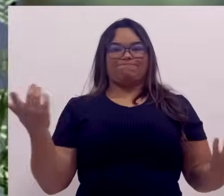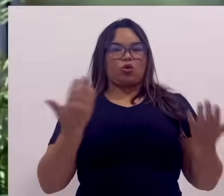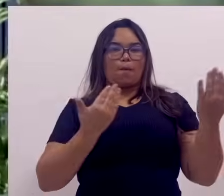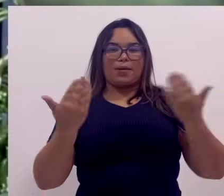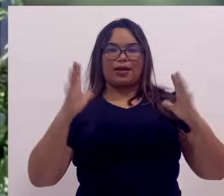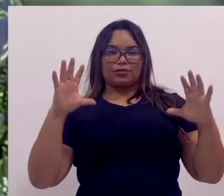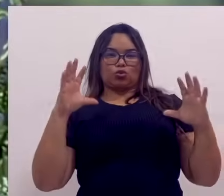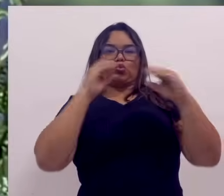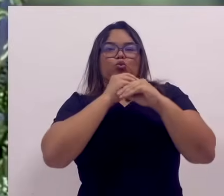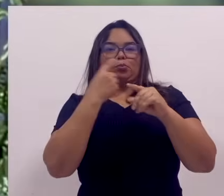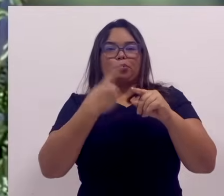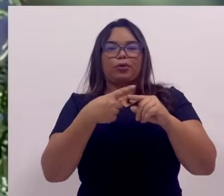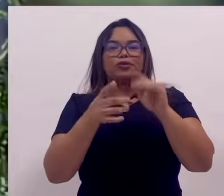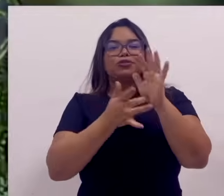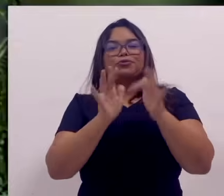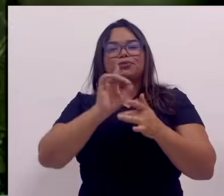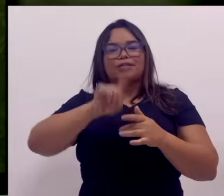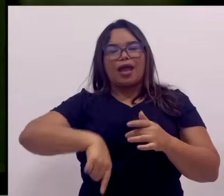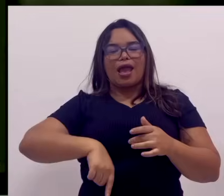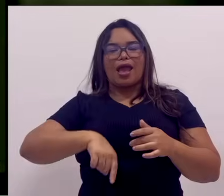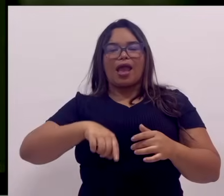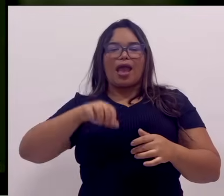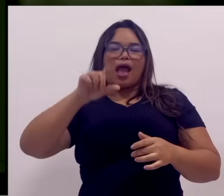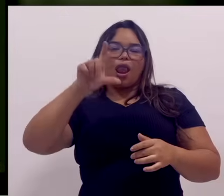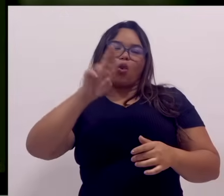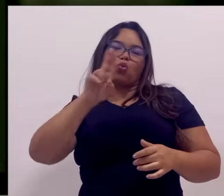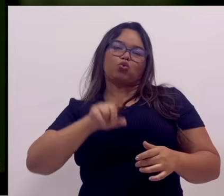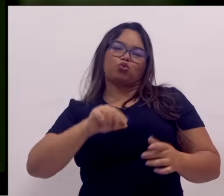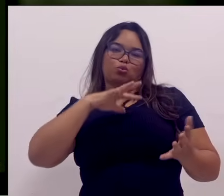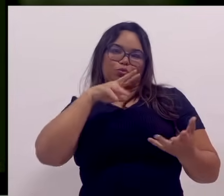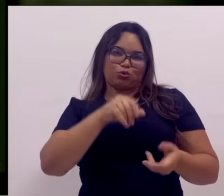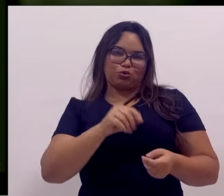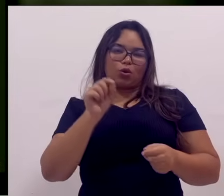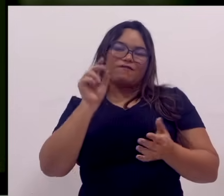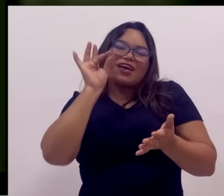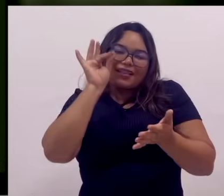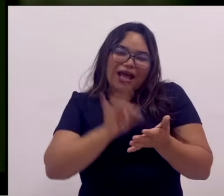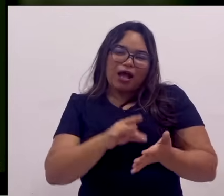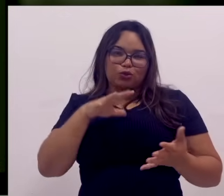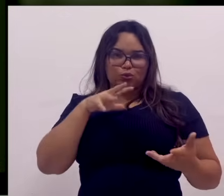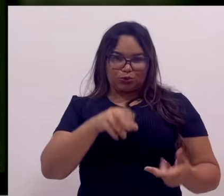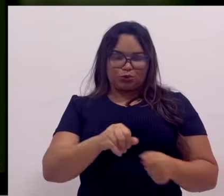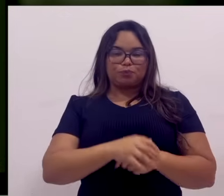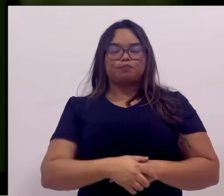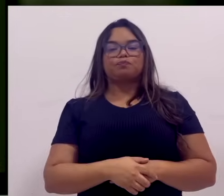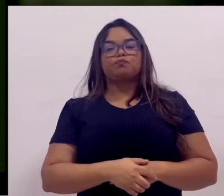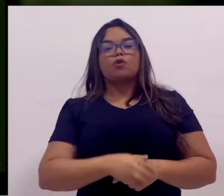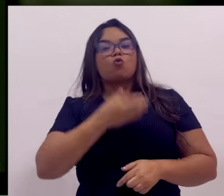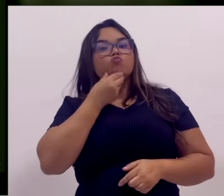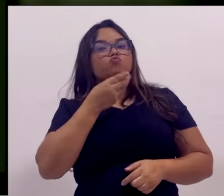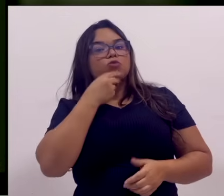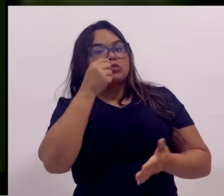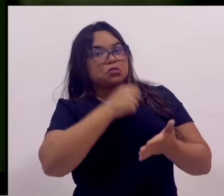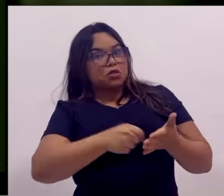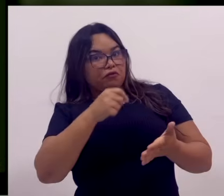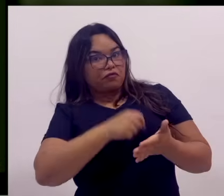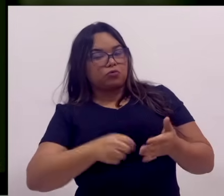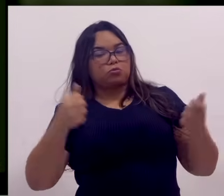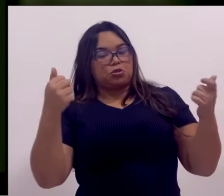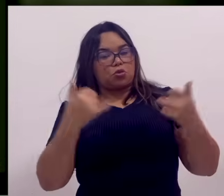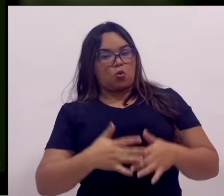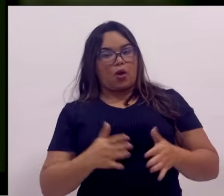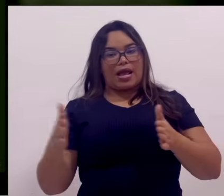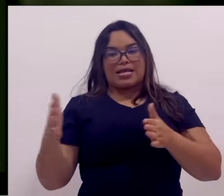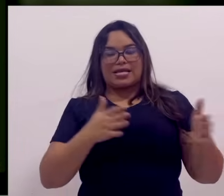solução. Hauser, um teólogo católico romano, diz que essa é a igreja da Idade Média. Nessa